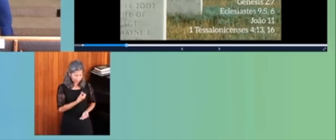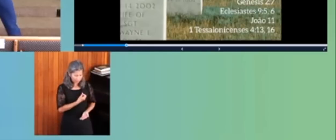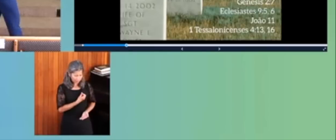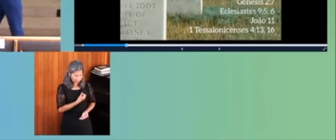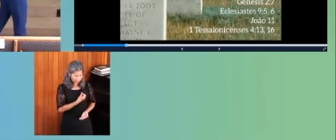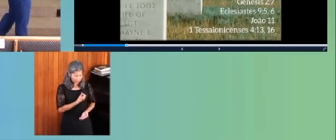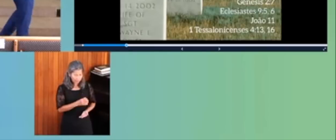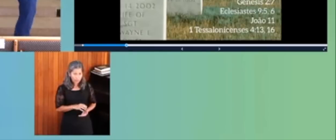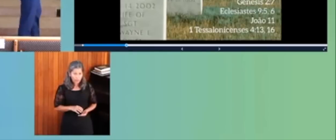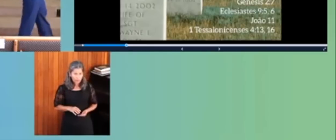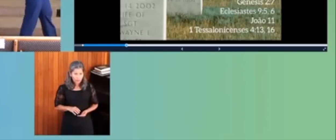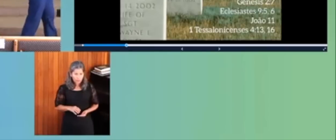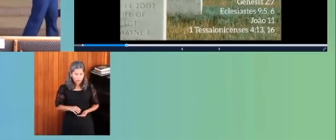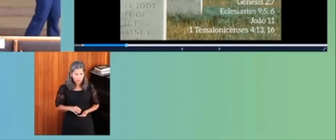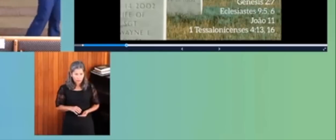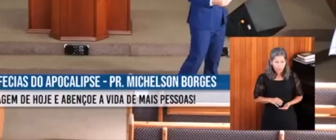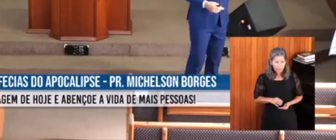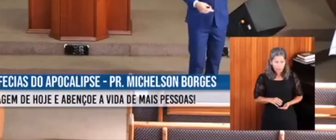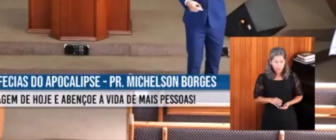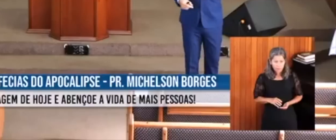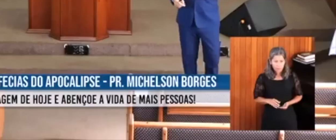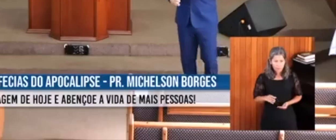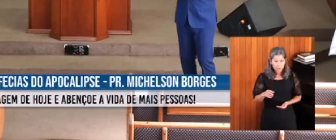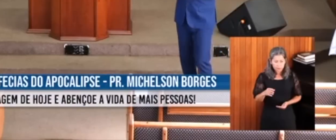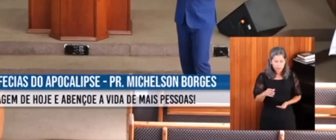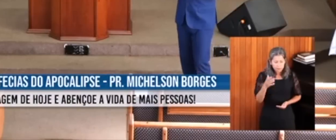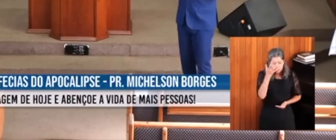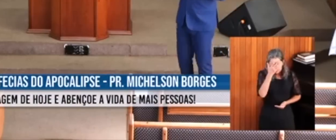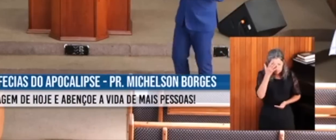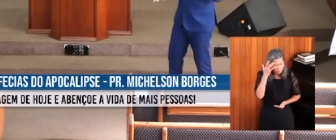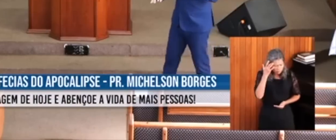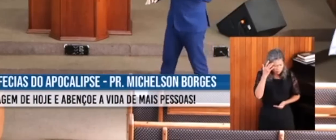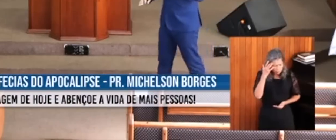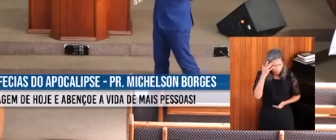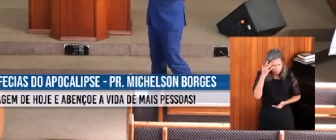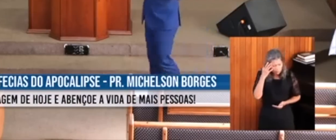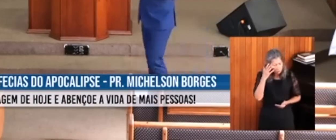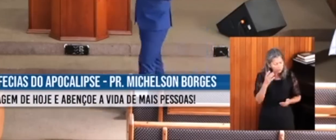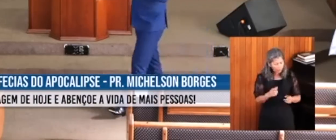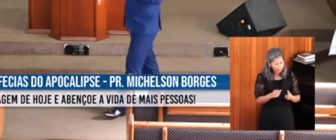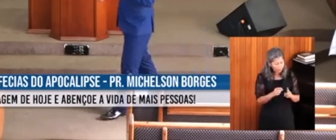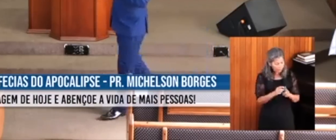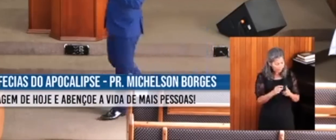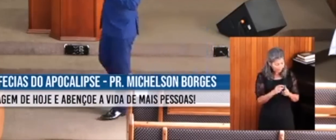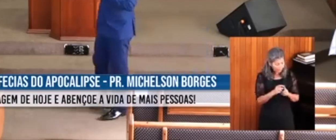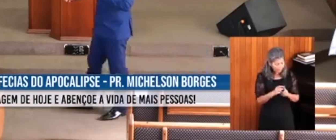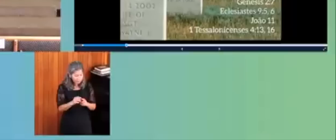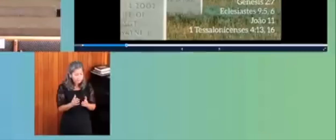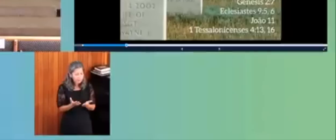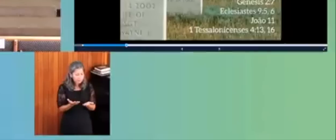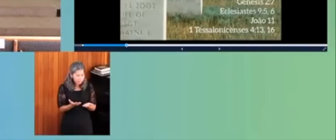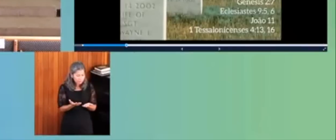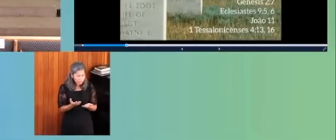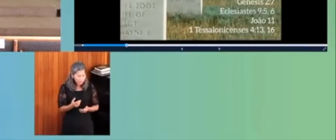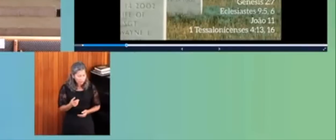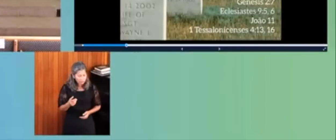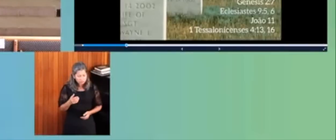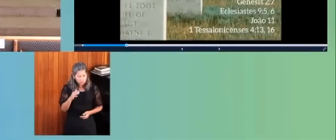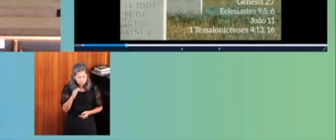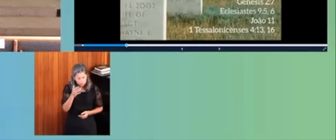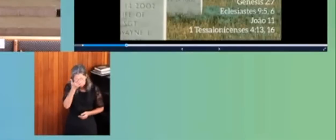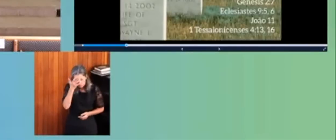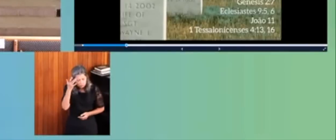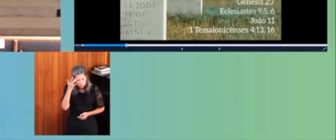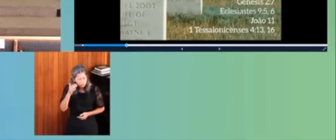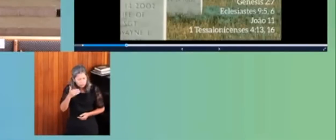6, o que diz? Os vivos sabem que vão morrer, mas os mortos não sabem coisa nenhuma. A memória deles, os seus sentimentos, foram